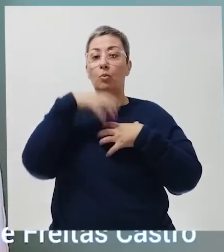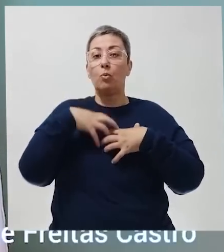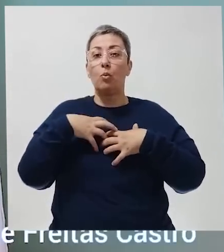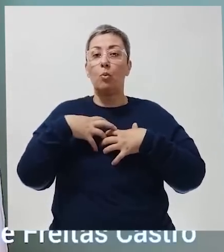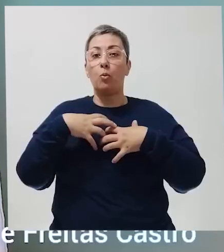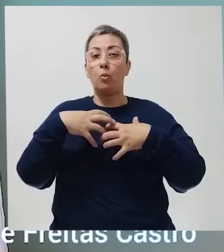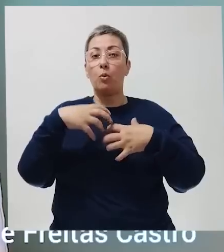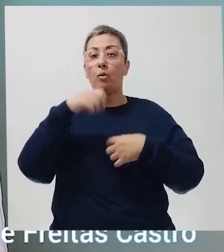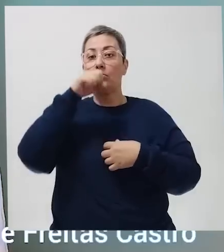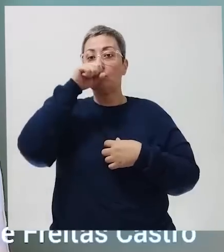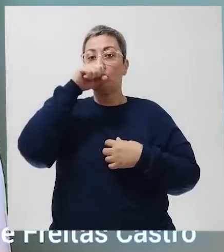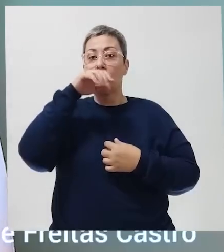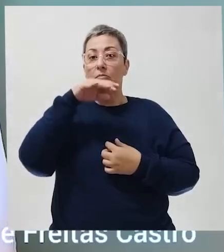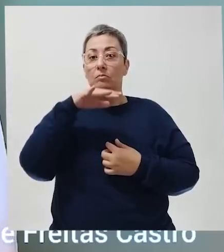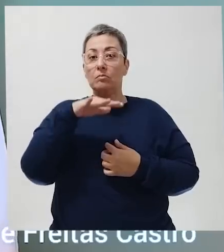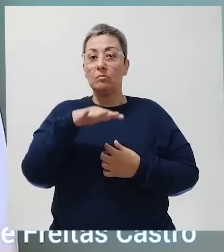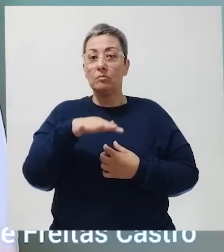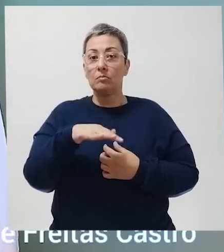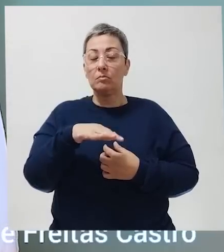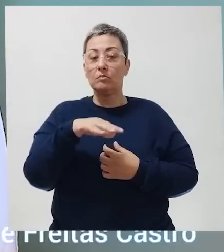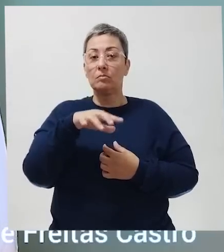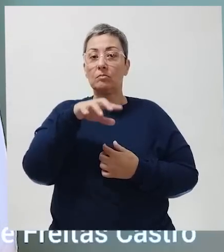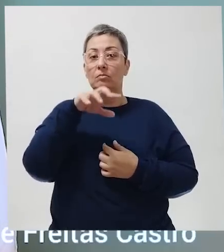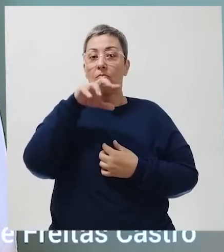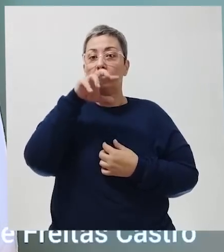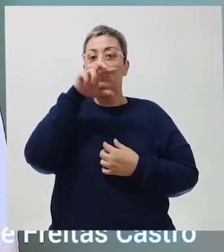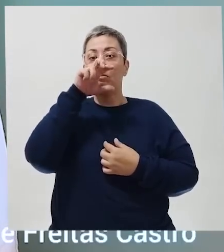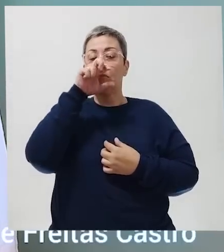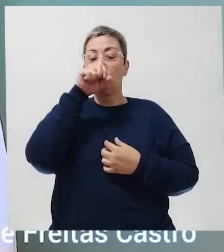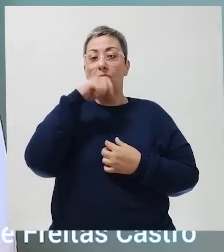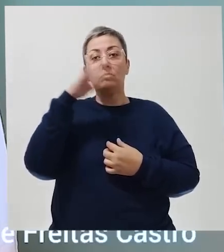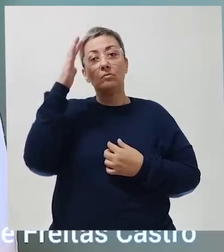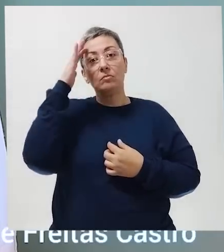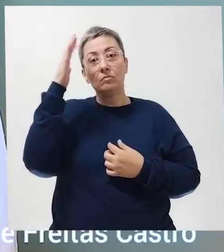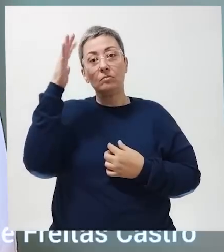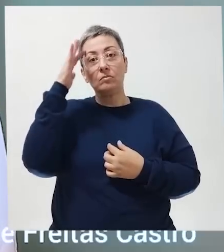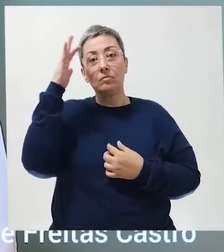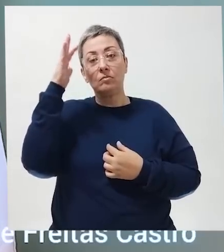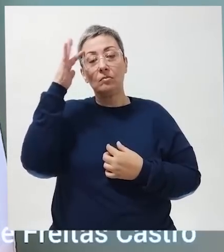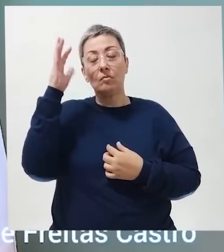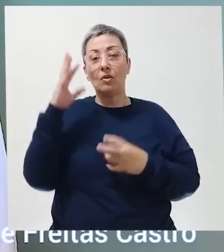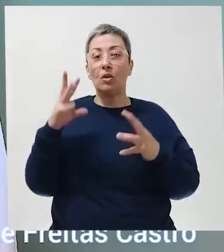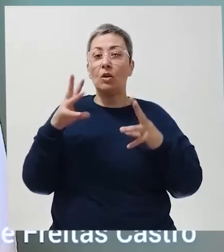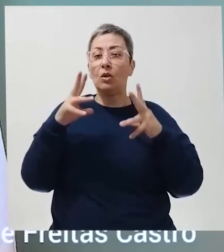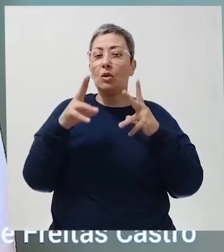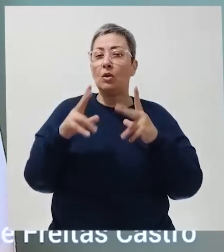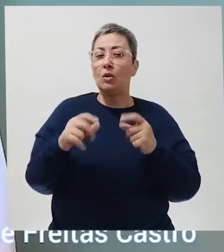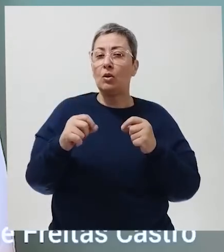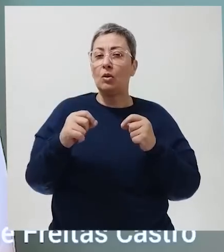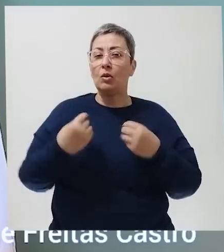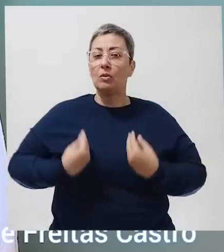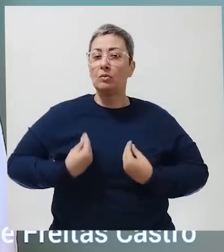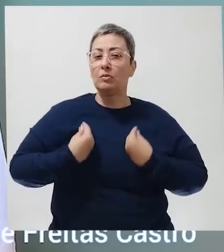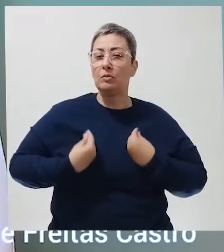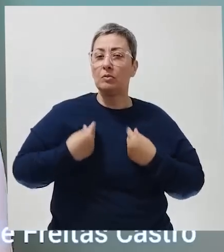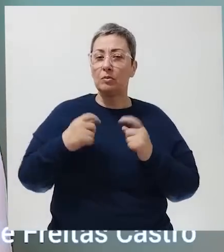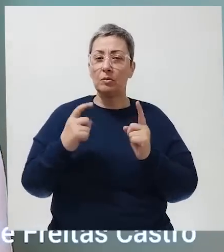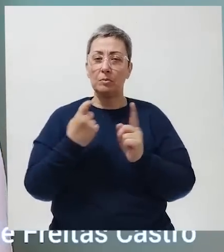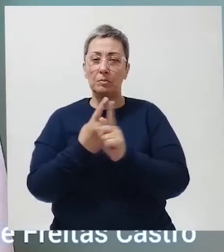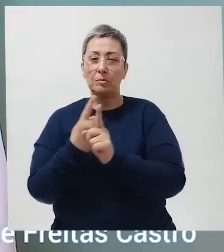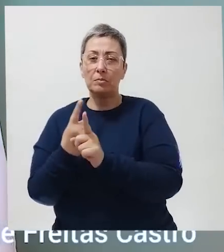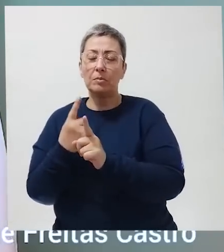ar entrando e saindo do seu corpo. E imagine todos os seres vivos pertinho de